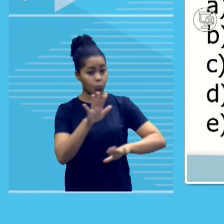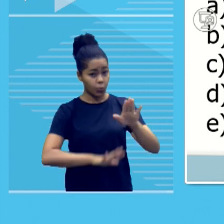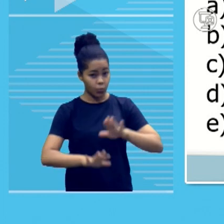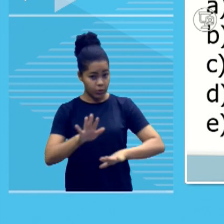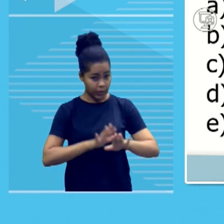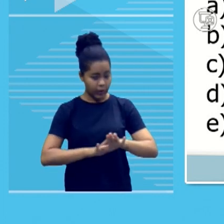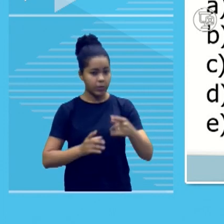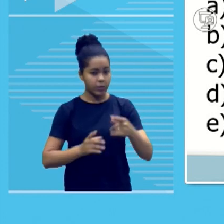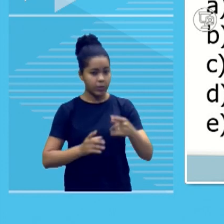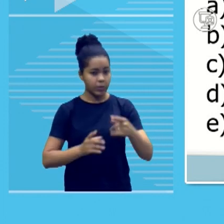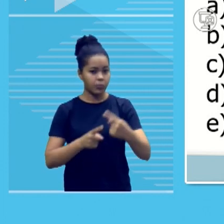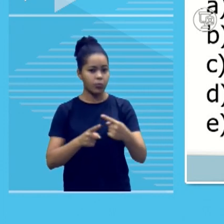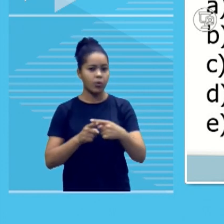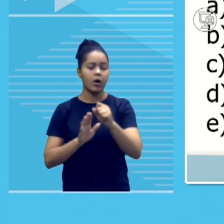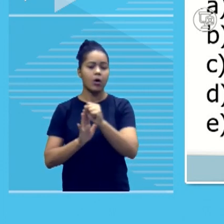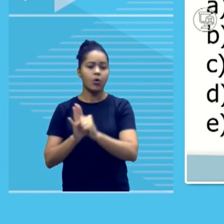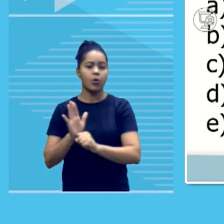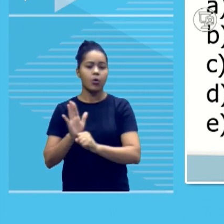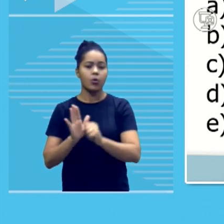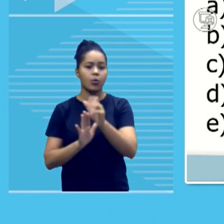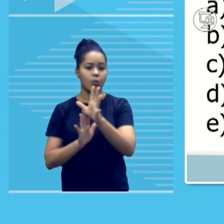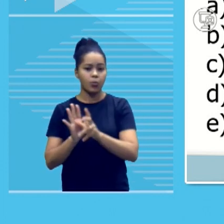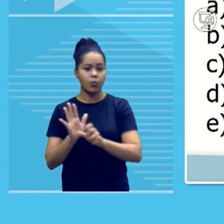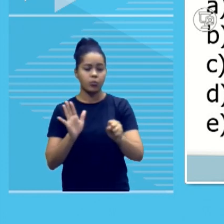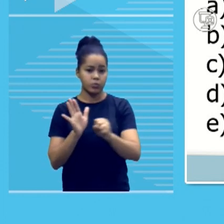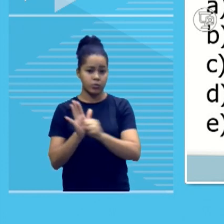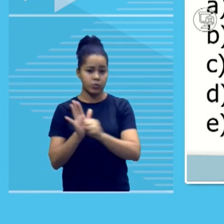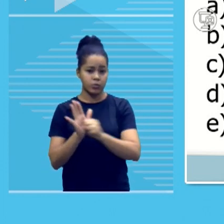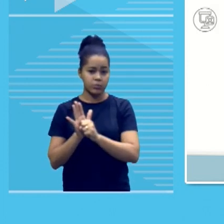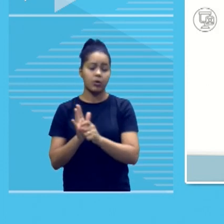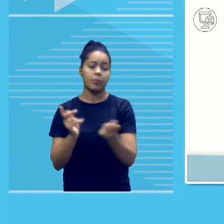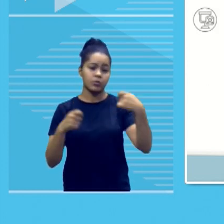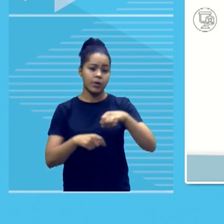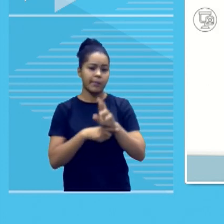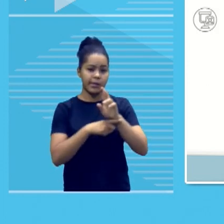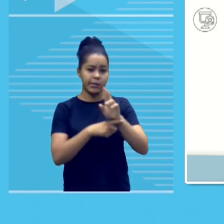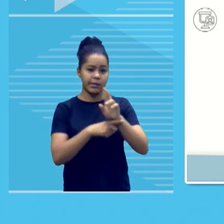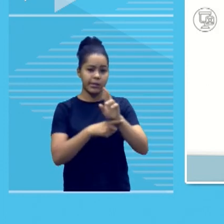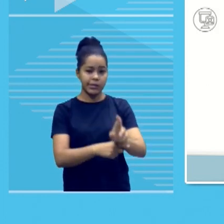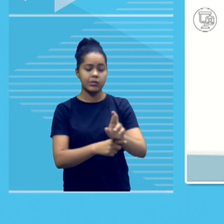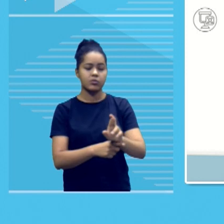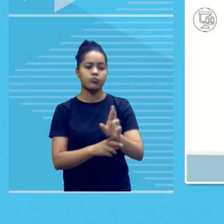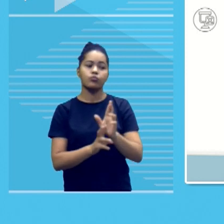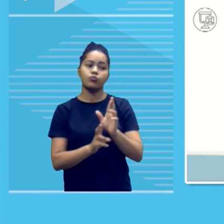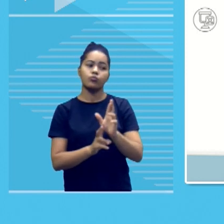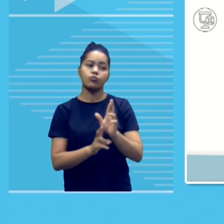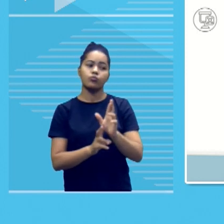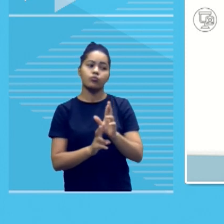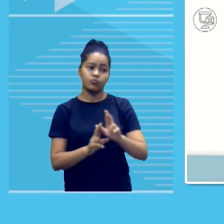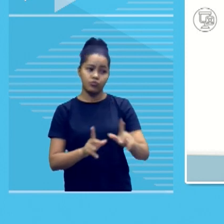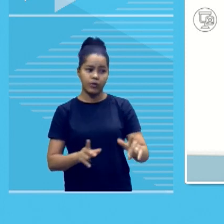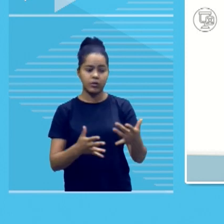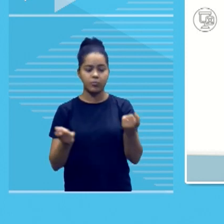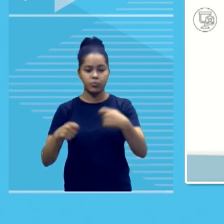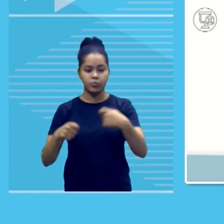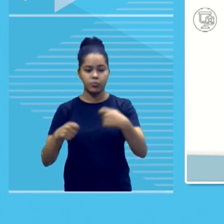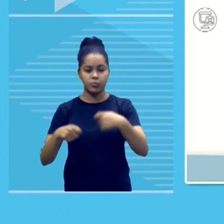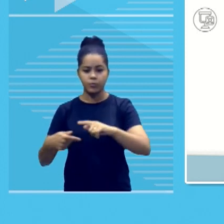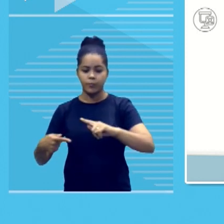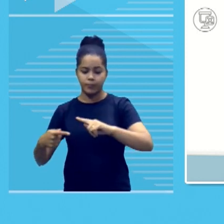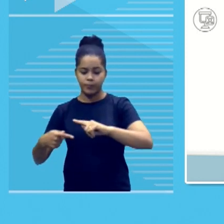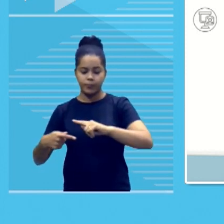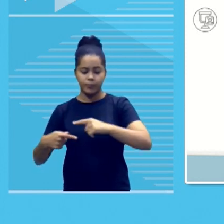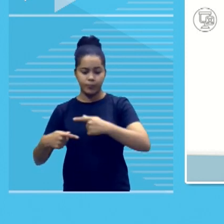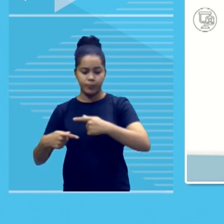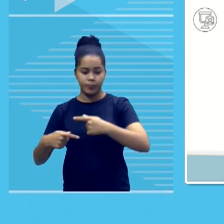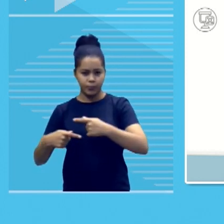seta pode ser assim ó deixa eu marcar para vocês ó então voltar aqui eu coloquei a seta pode ser dessa forma pode ser